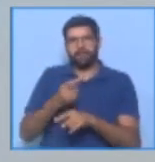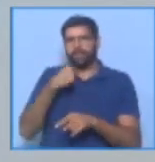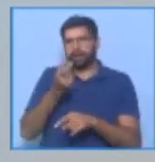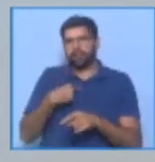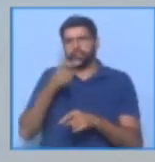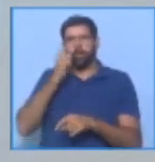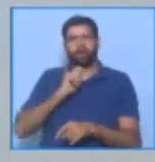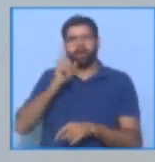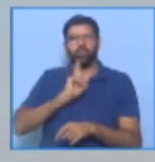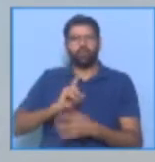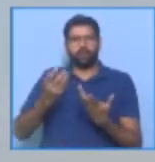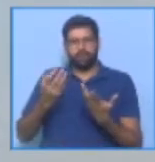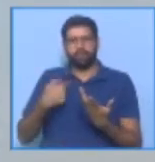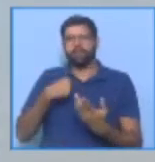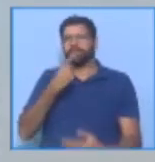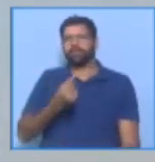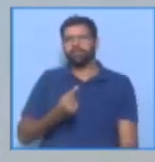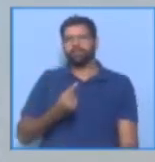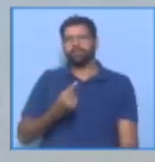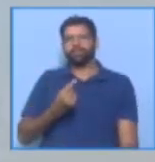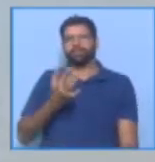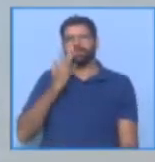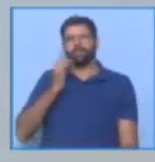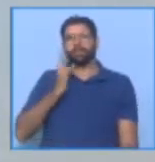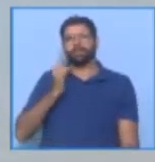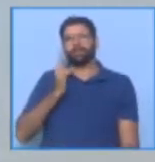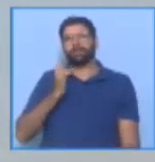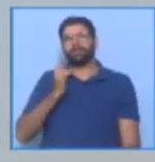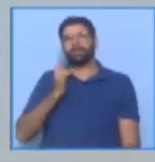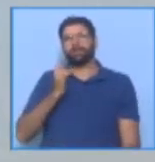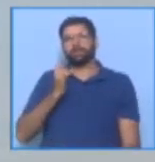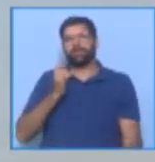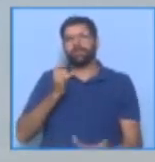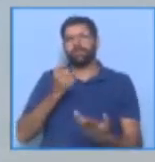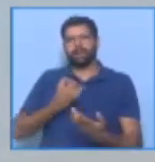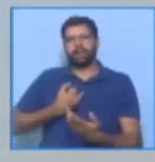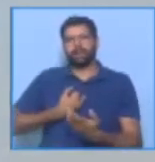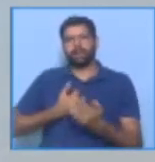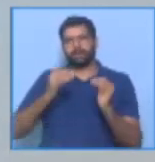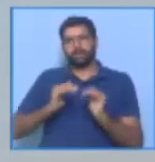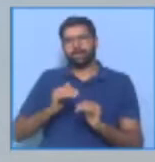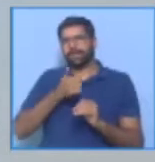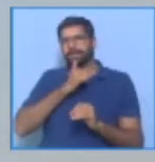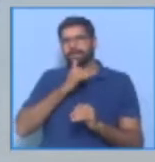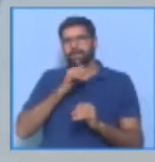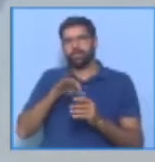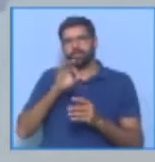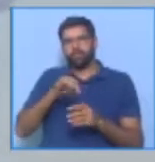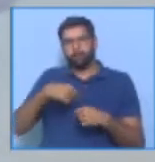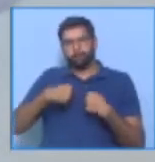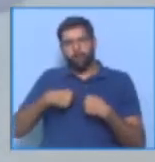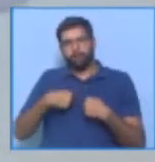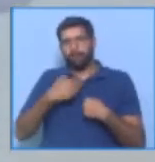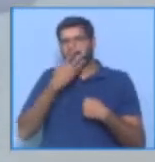ideologia de género, fala-se de tentativas de reduzir as identidades a opções pessoais